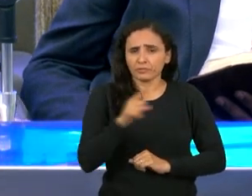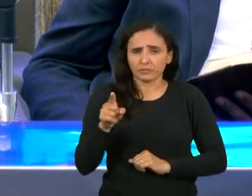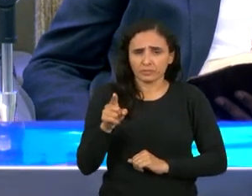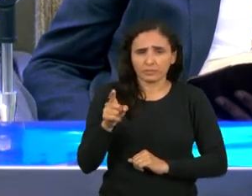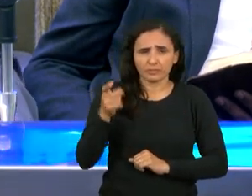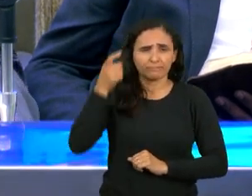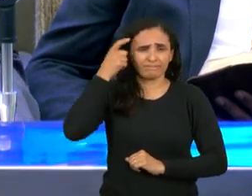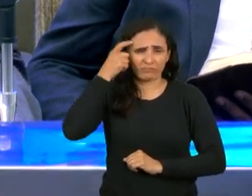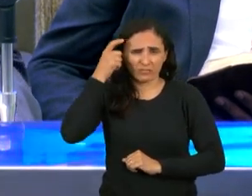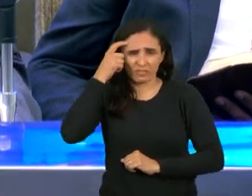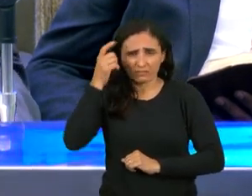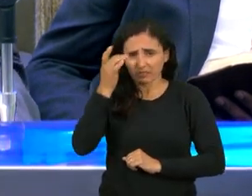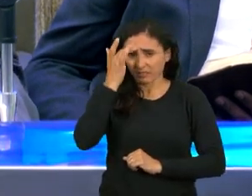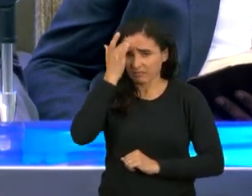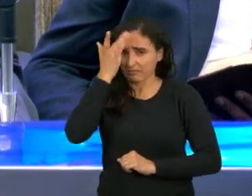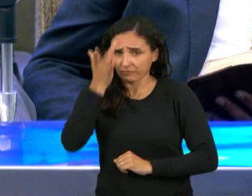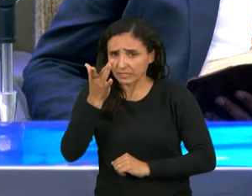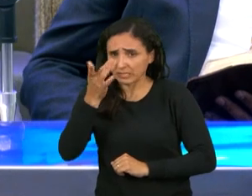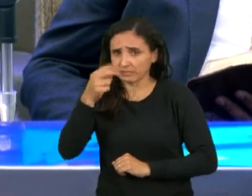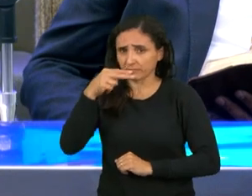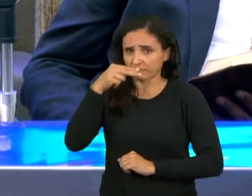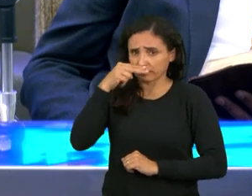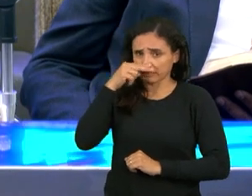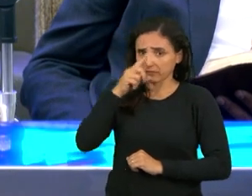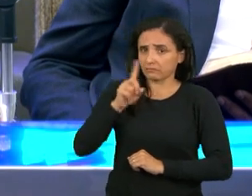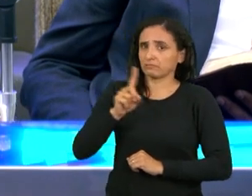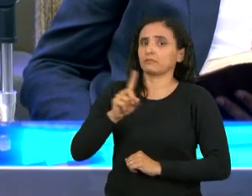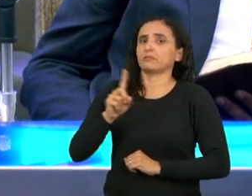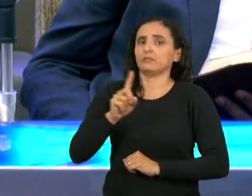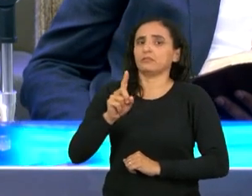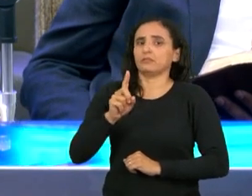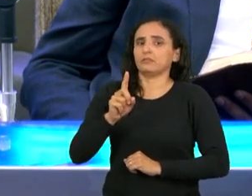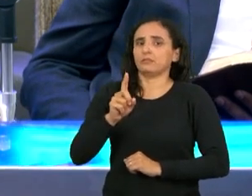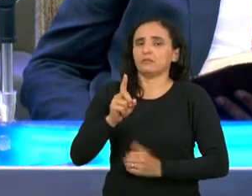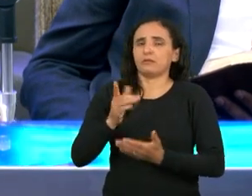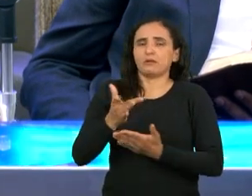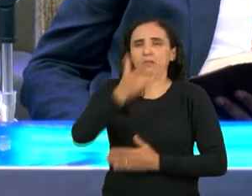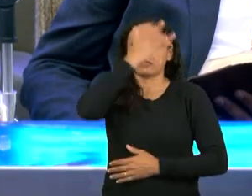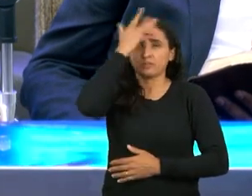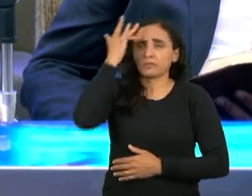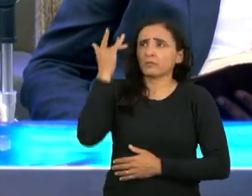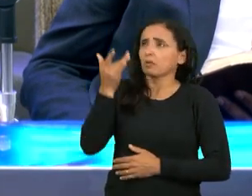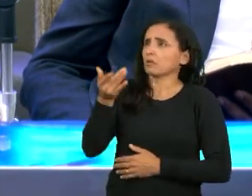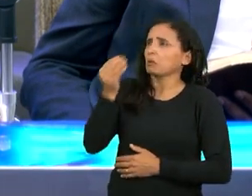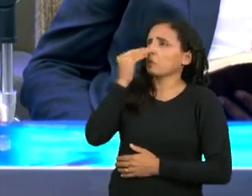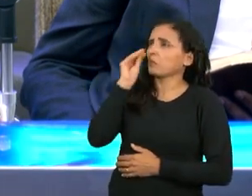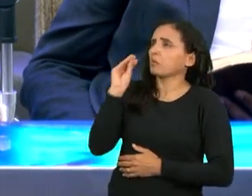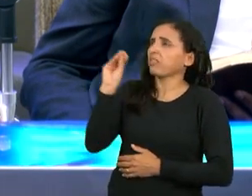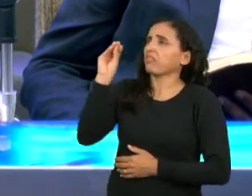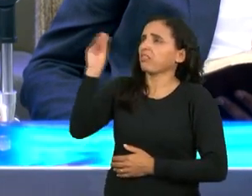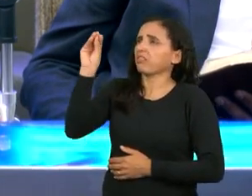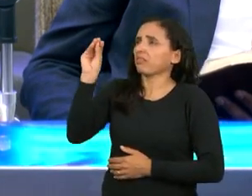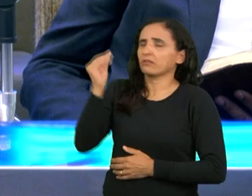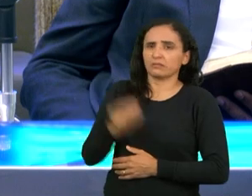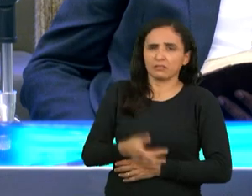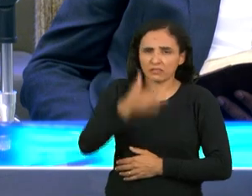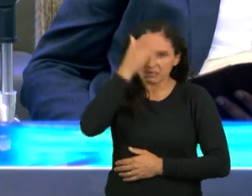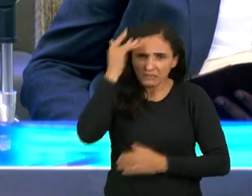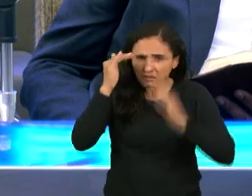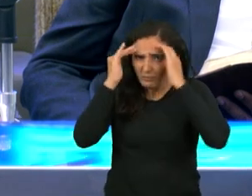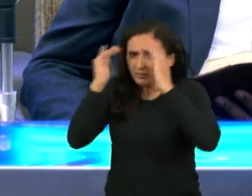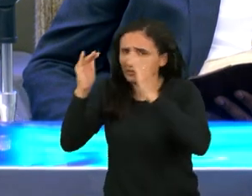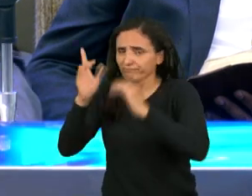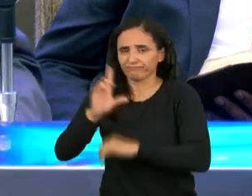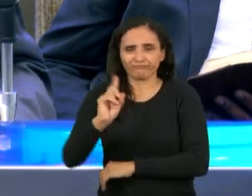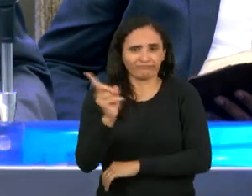distinguir isso de que o mundo não é amigo de Deus porque se fosse obedecia a Deus